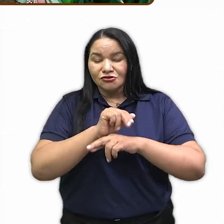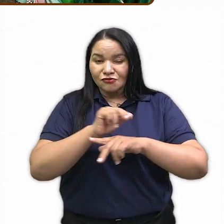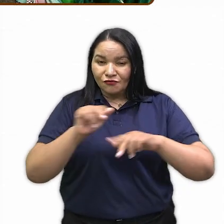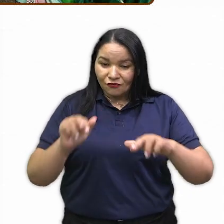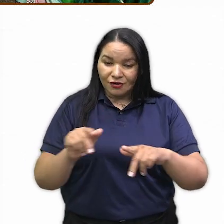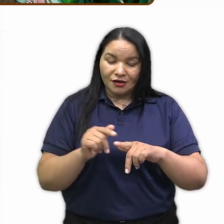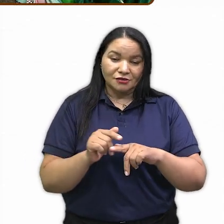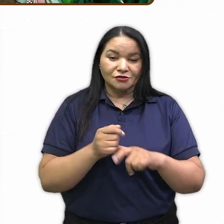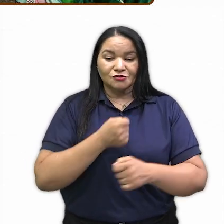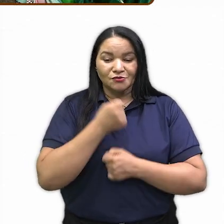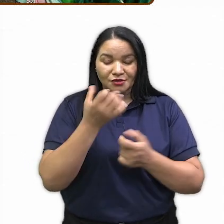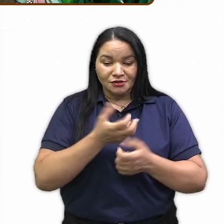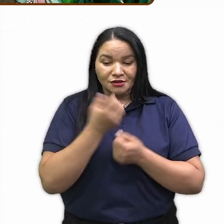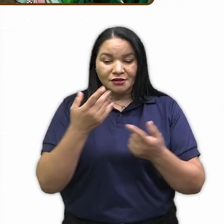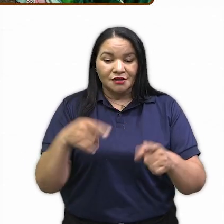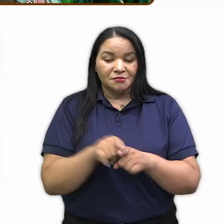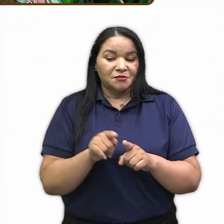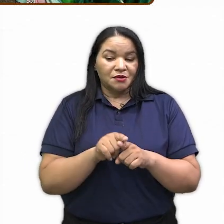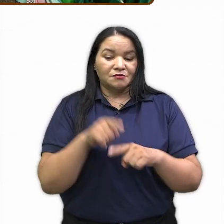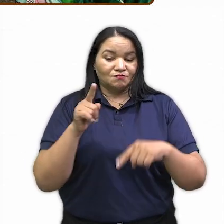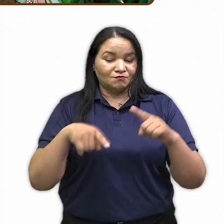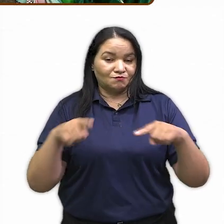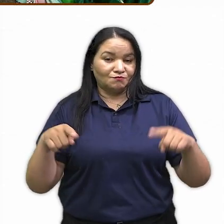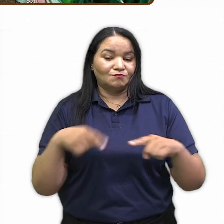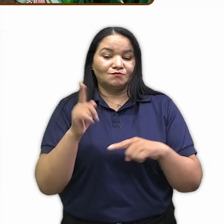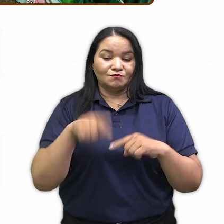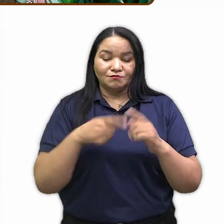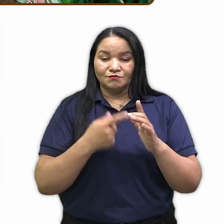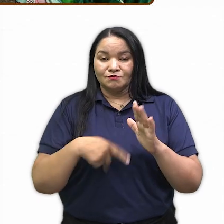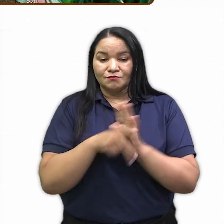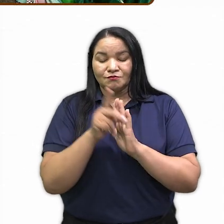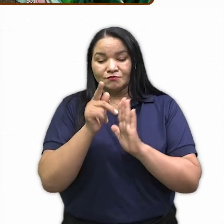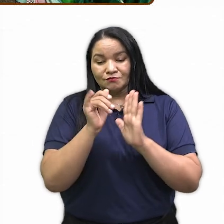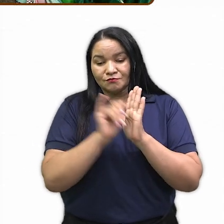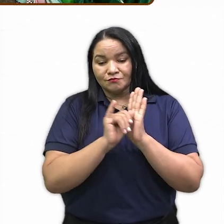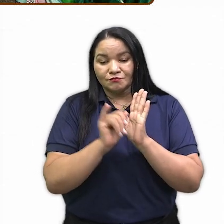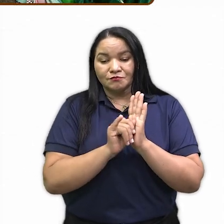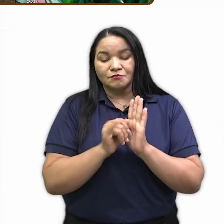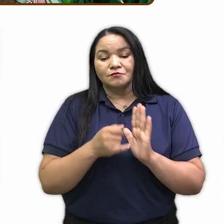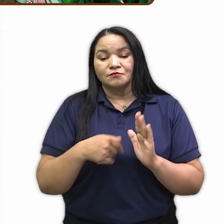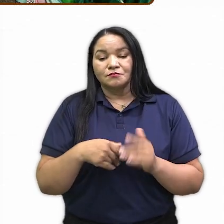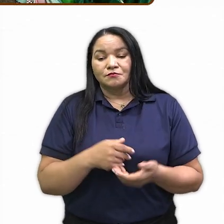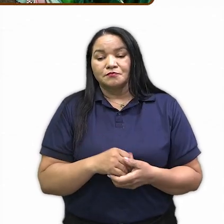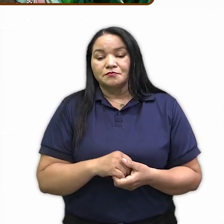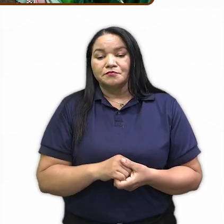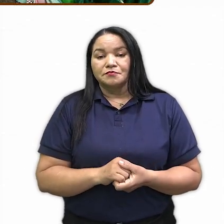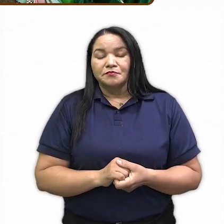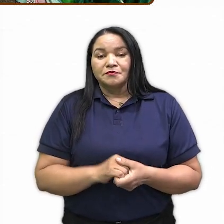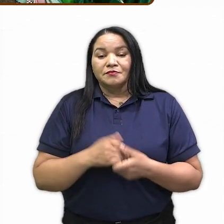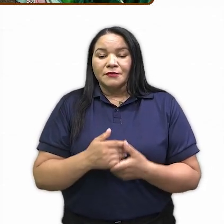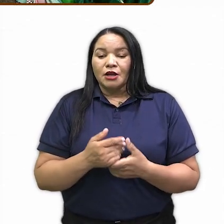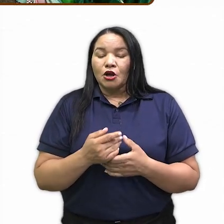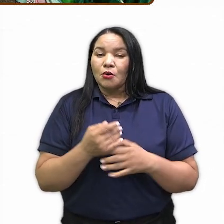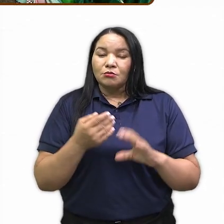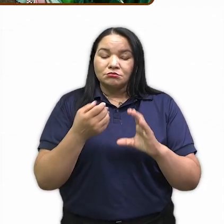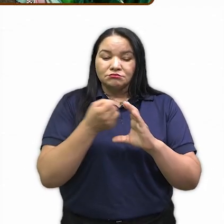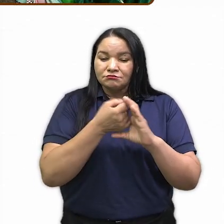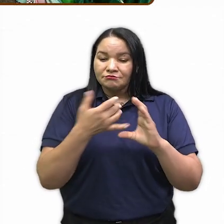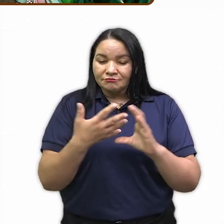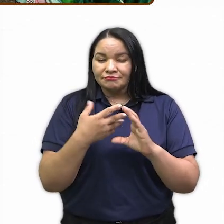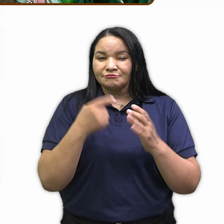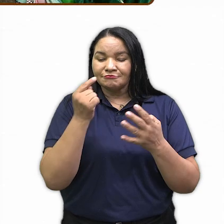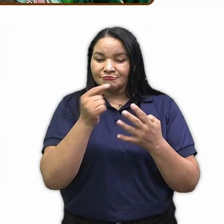histórias que vão ser os elementos fundamentais da identidade romani, tá? Então, tudo isso acaba